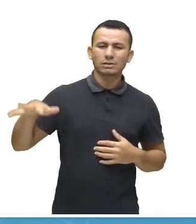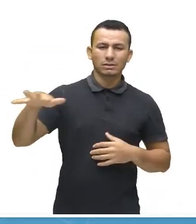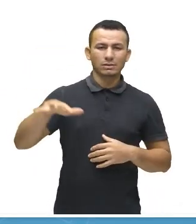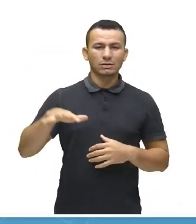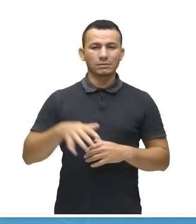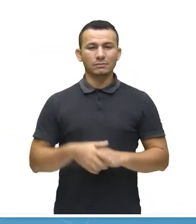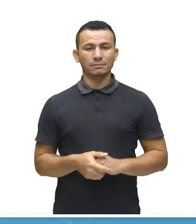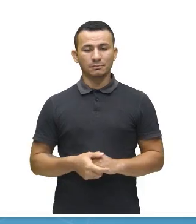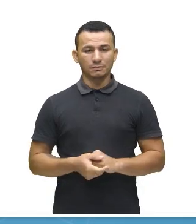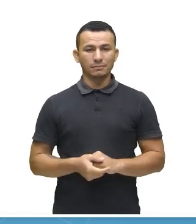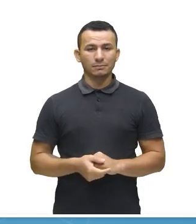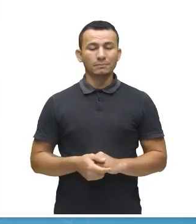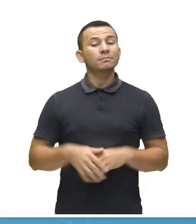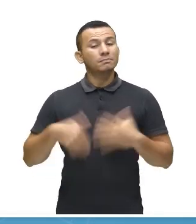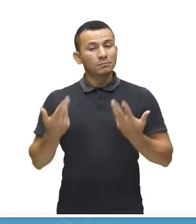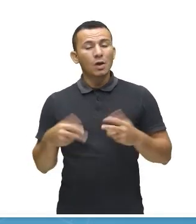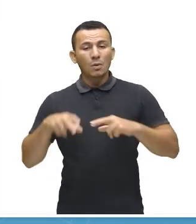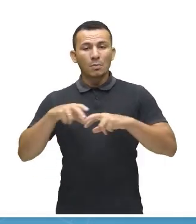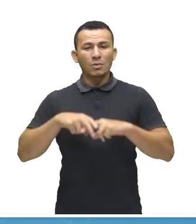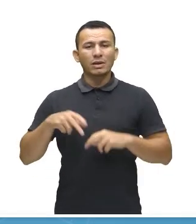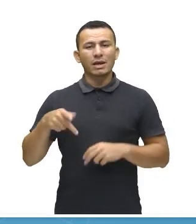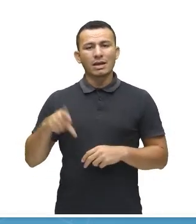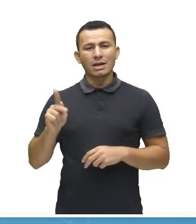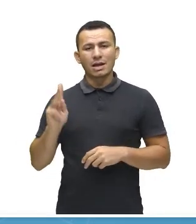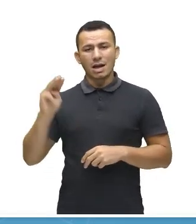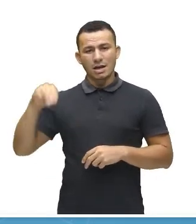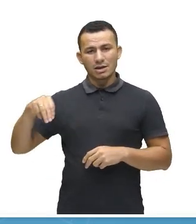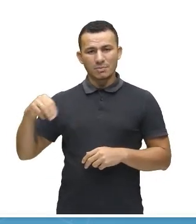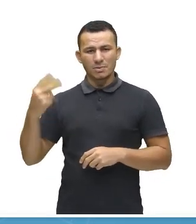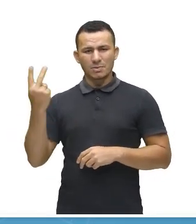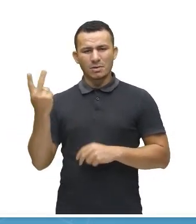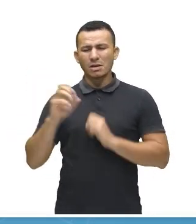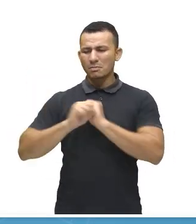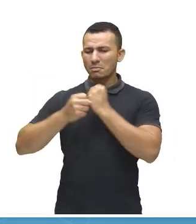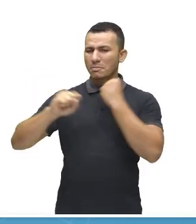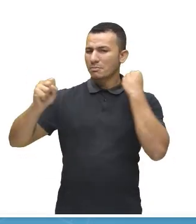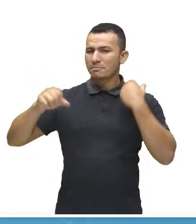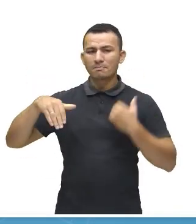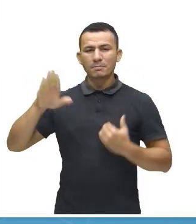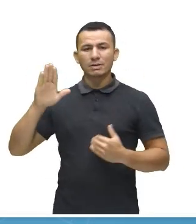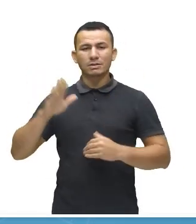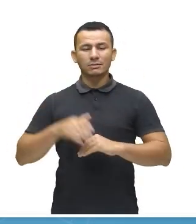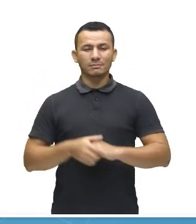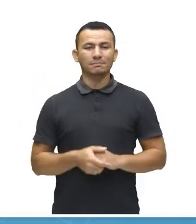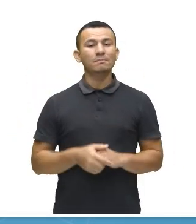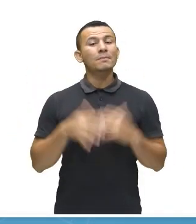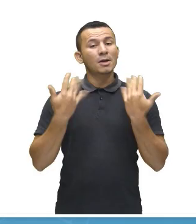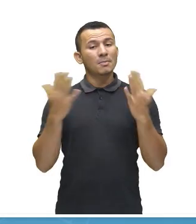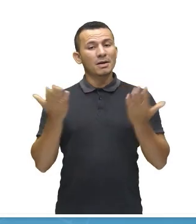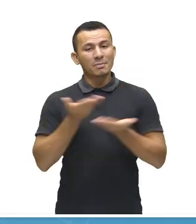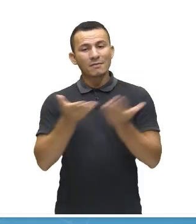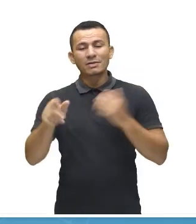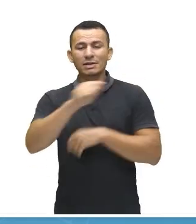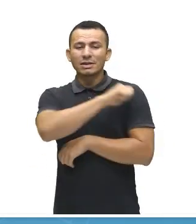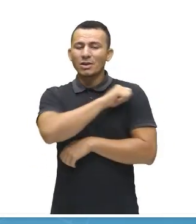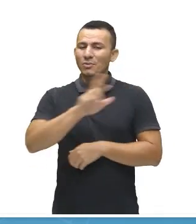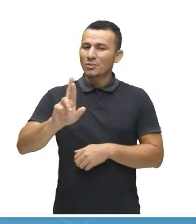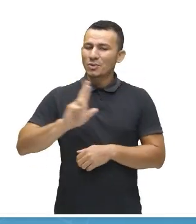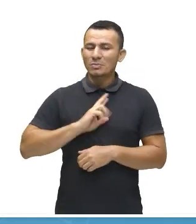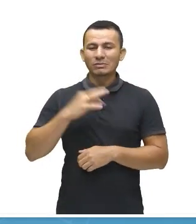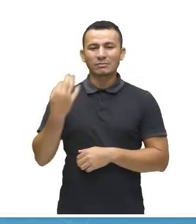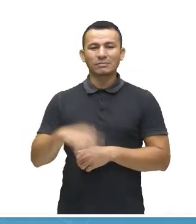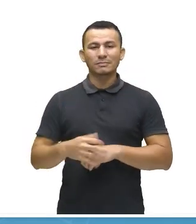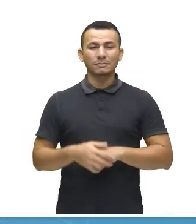territorial, ou seja, em quilômetros quadrados, tá bom? Parabéns para os alunos que acertaram. E a gente tem a